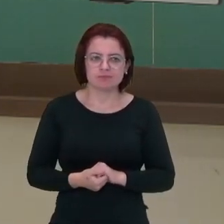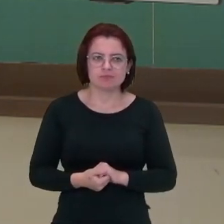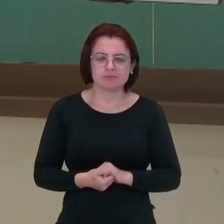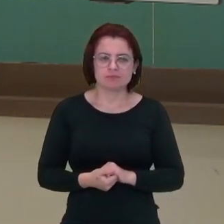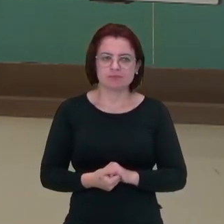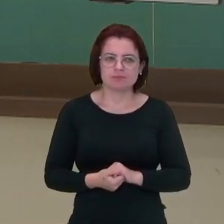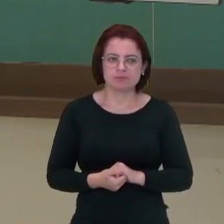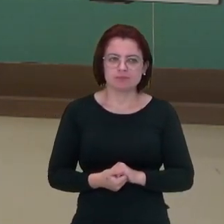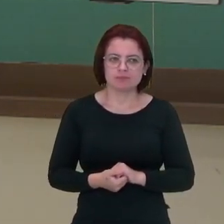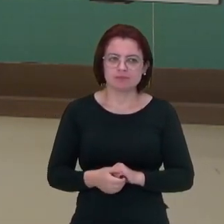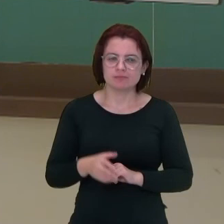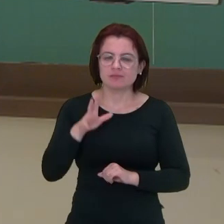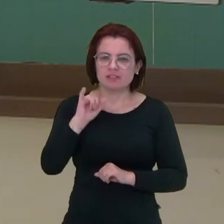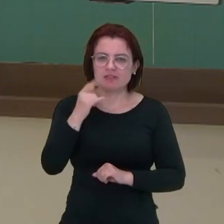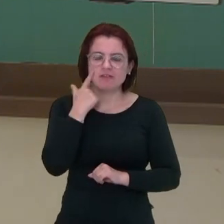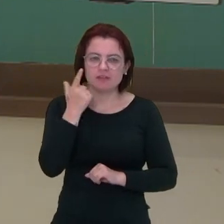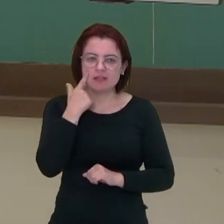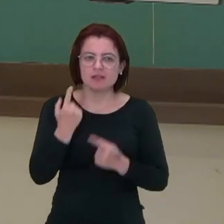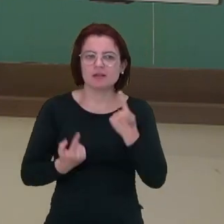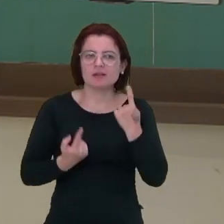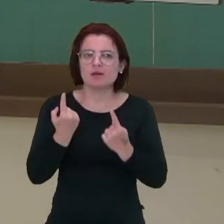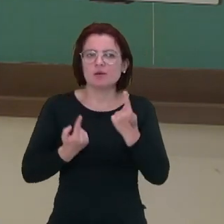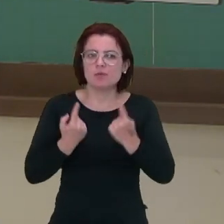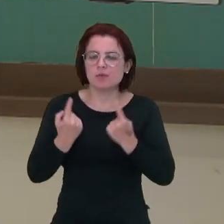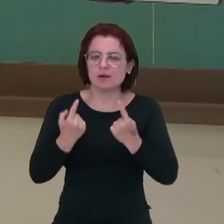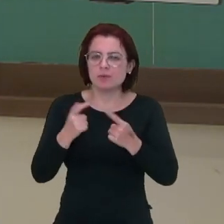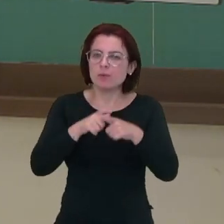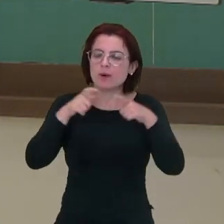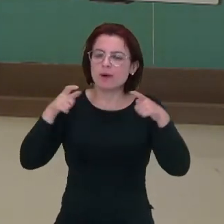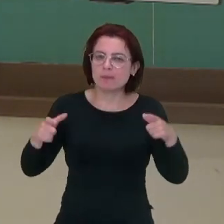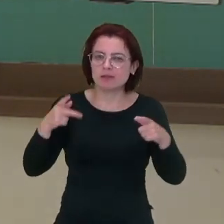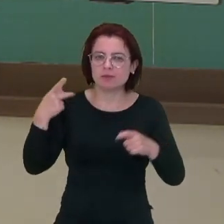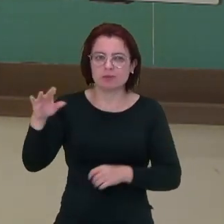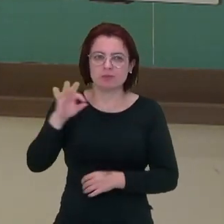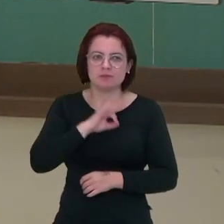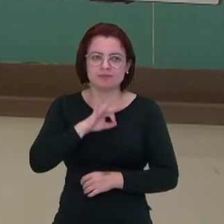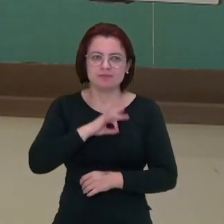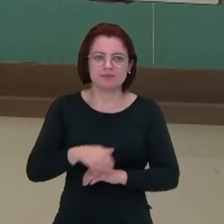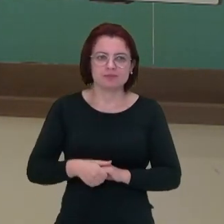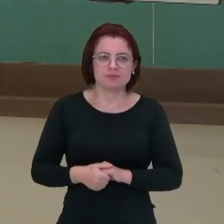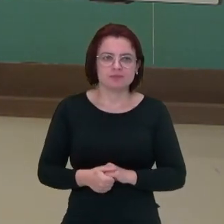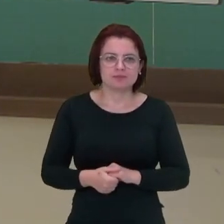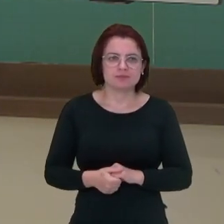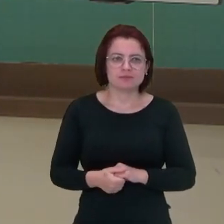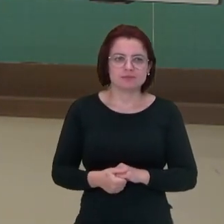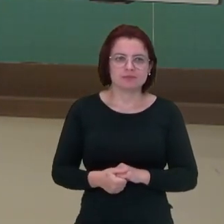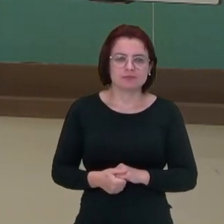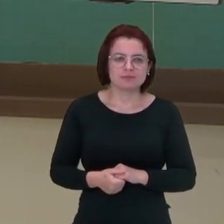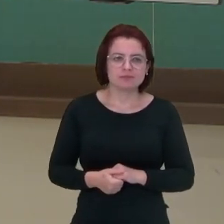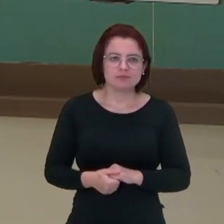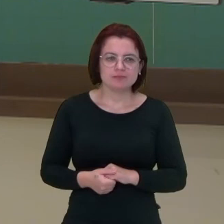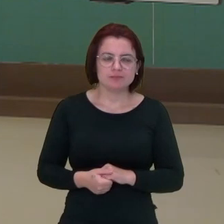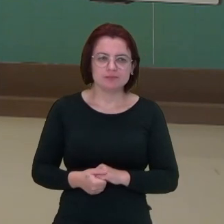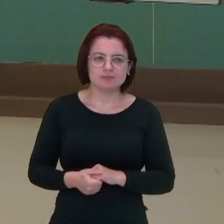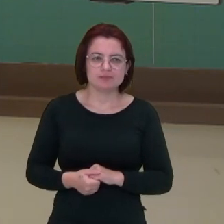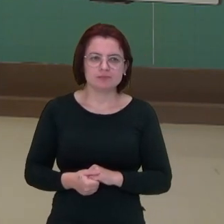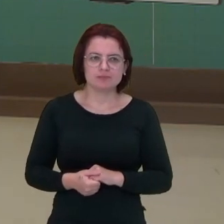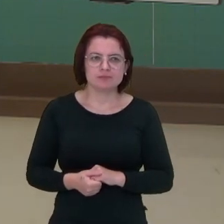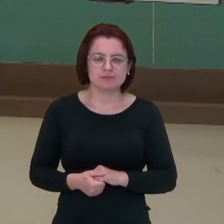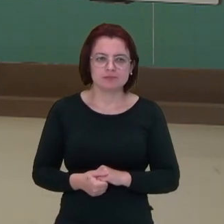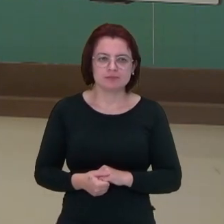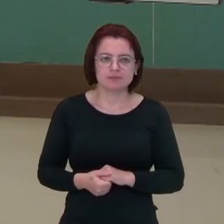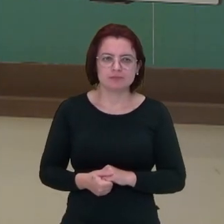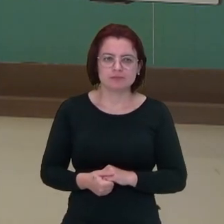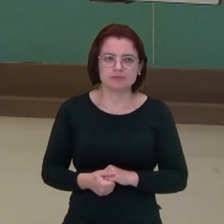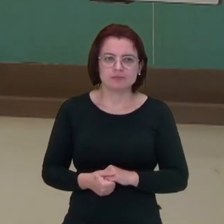por 12 e eu vou vendo qual vai ser o aumento dela. Então, voltando aqui, na verdade, é depois de um ano, que a